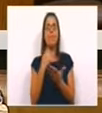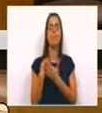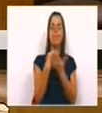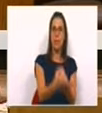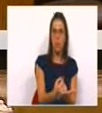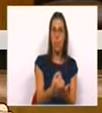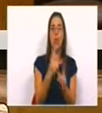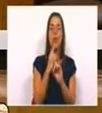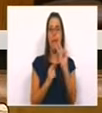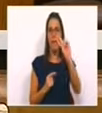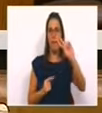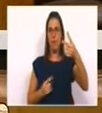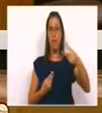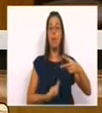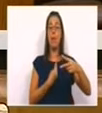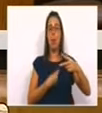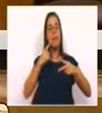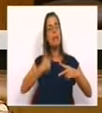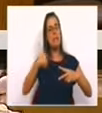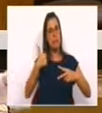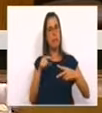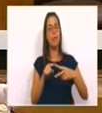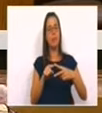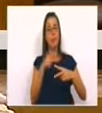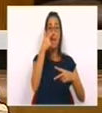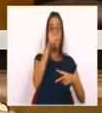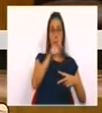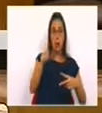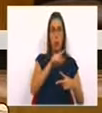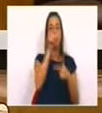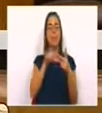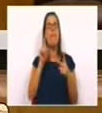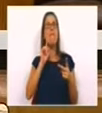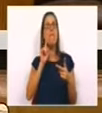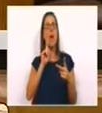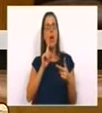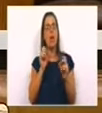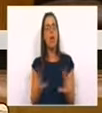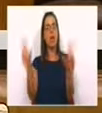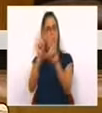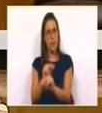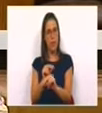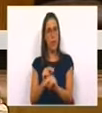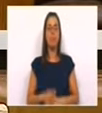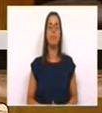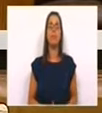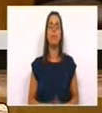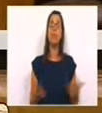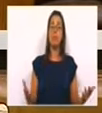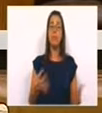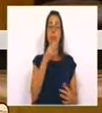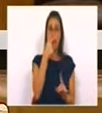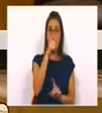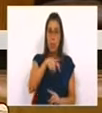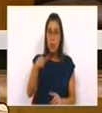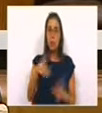contributo relativamente a duas preocupações centrais: as pessoas e a valorização da inovação. Quando falamos